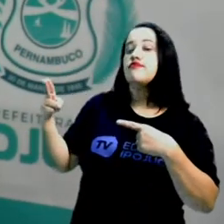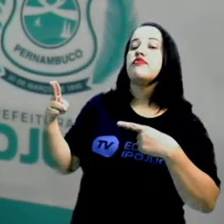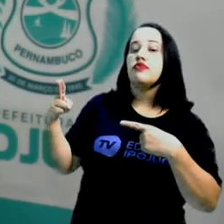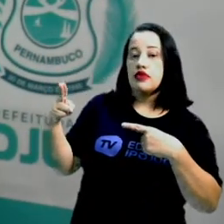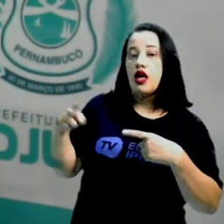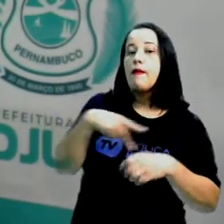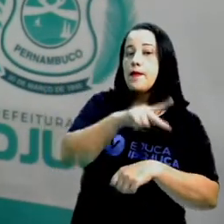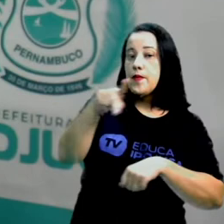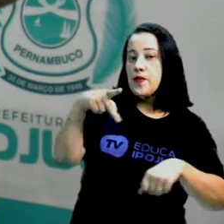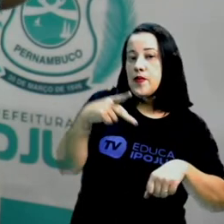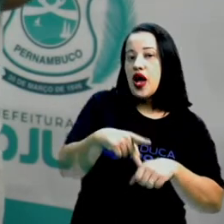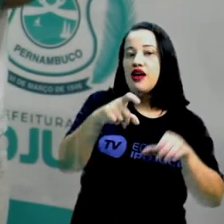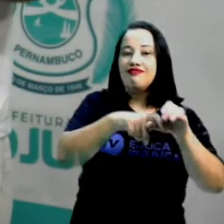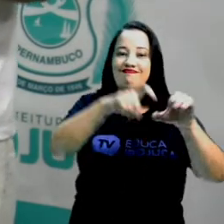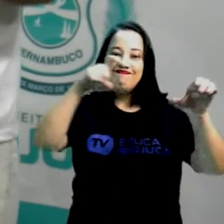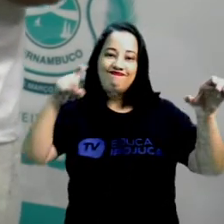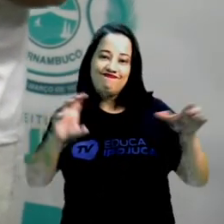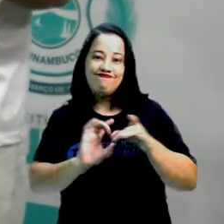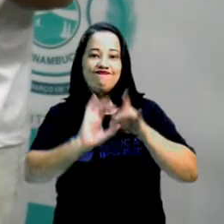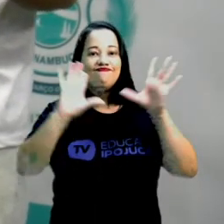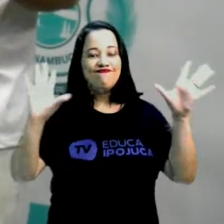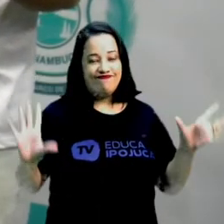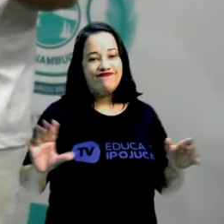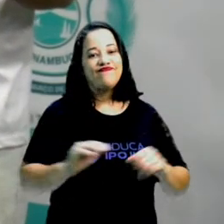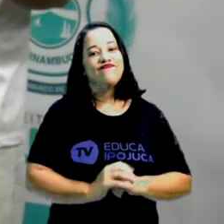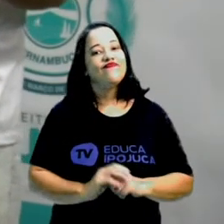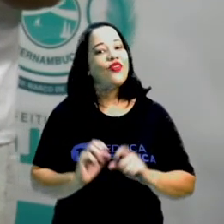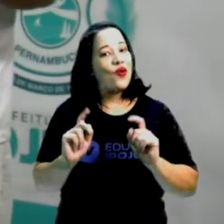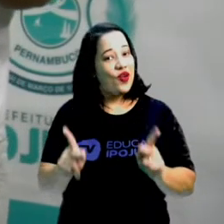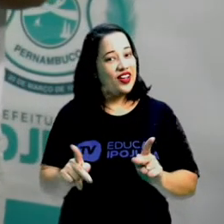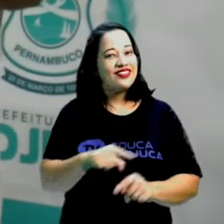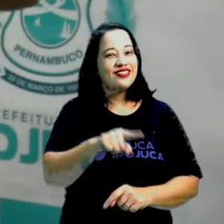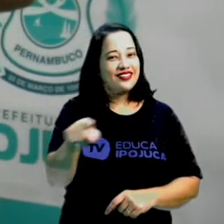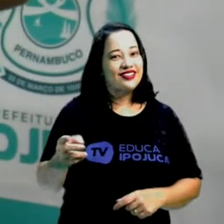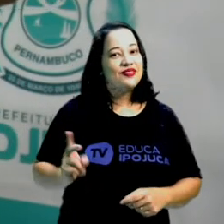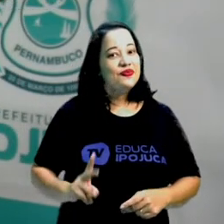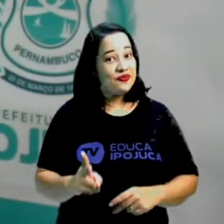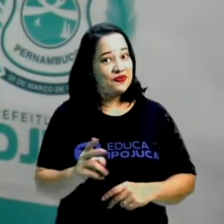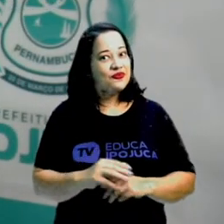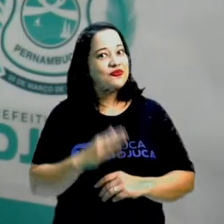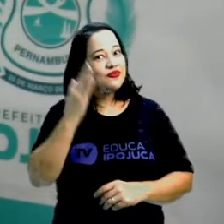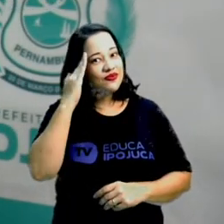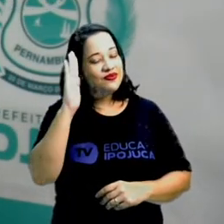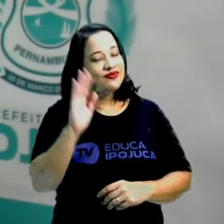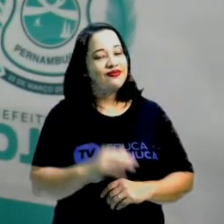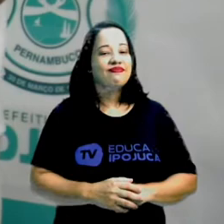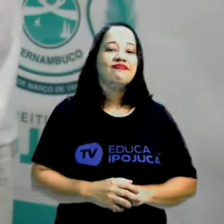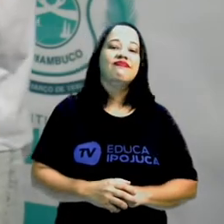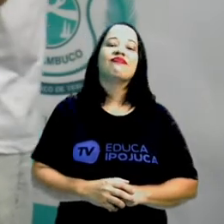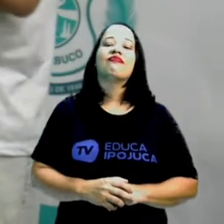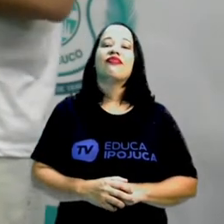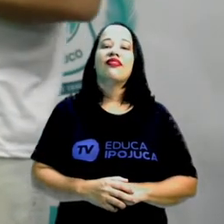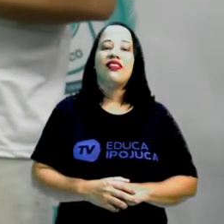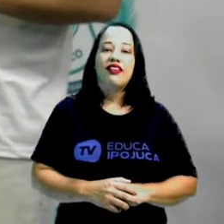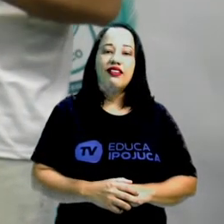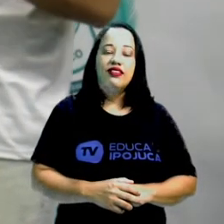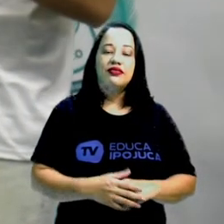país independente. Ok, pessoal? Estão conseguindo acompanhar? Vamos lá então.